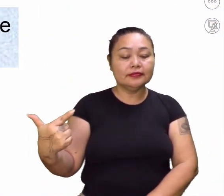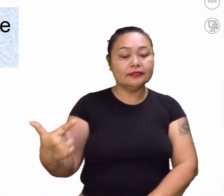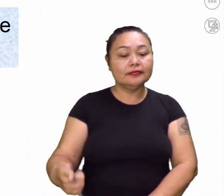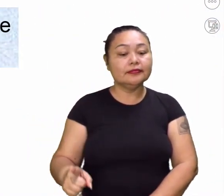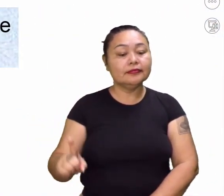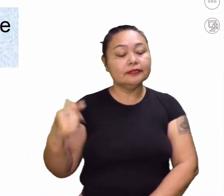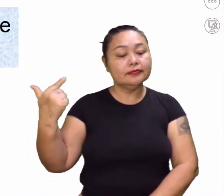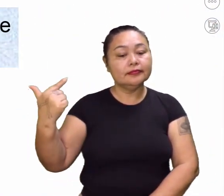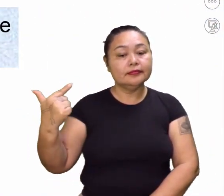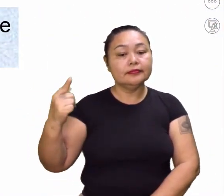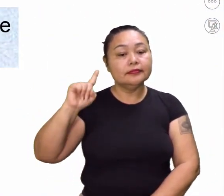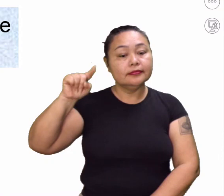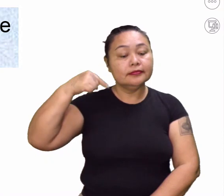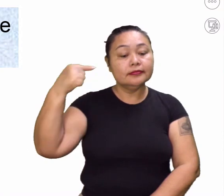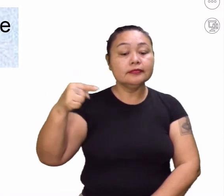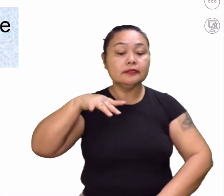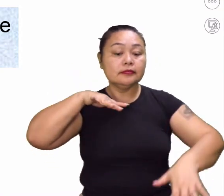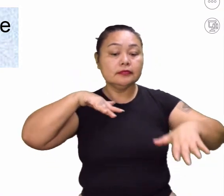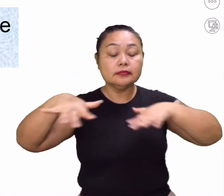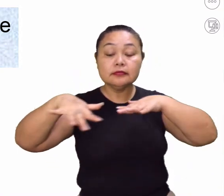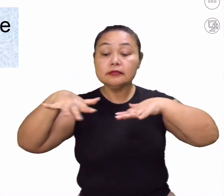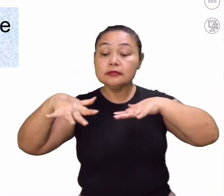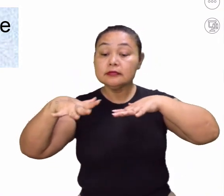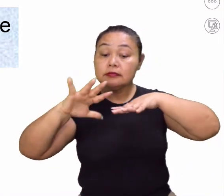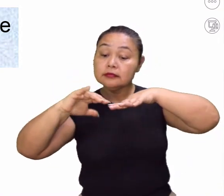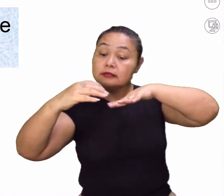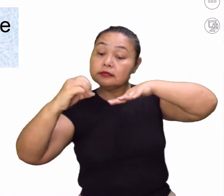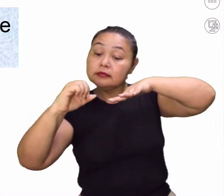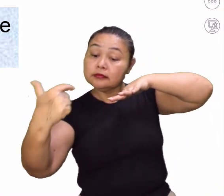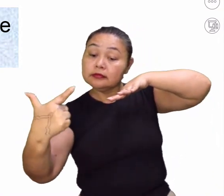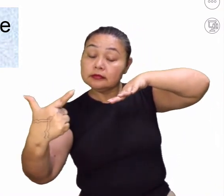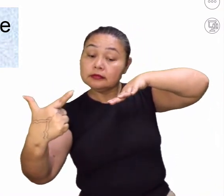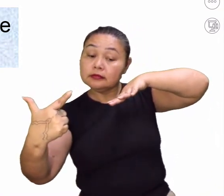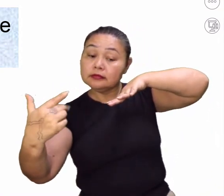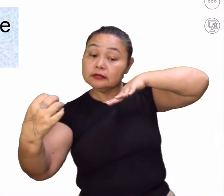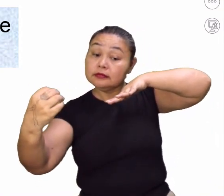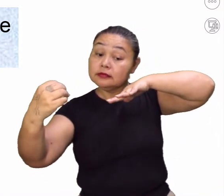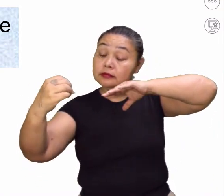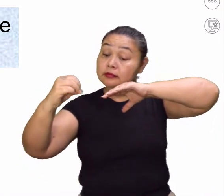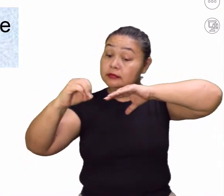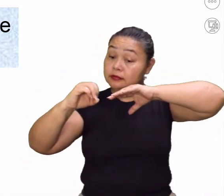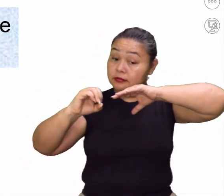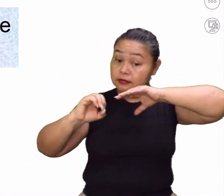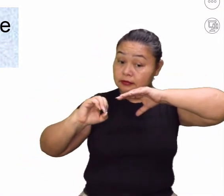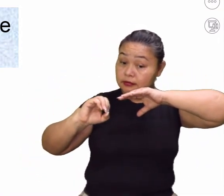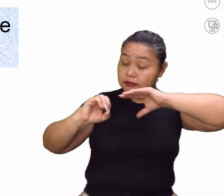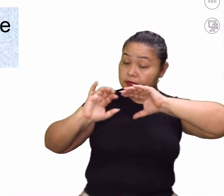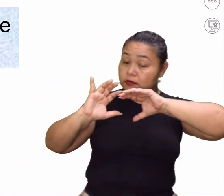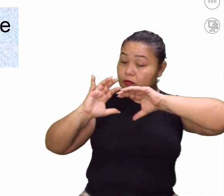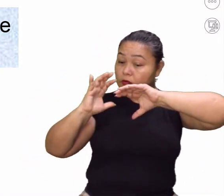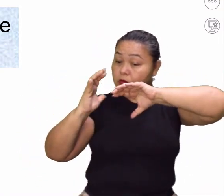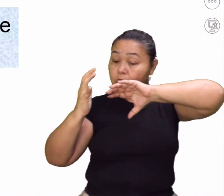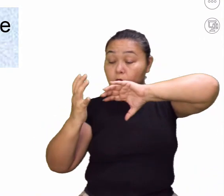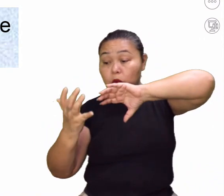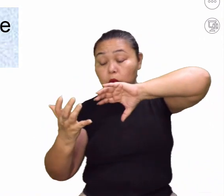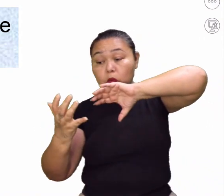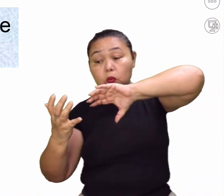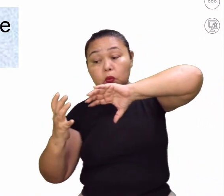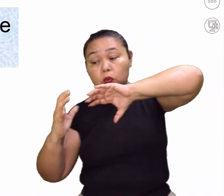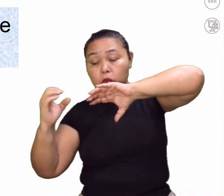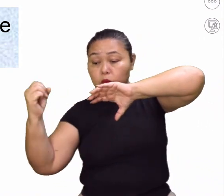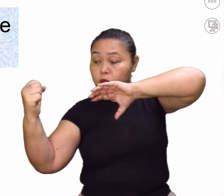A segunda consequência é o movimento aparente do Sol, que surge no Oriente e se oculta no